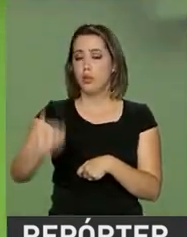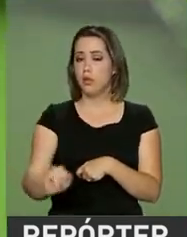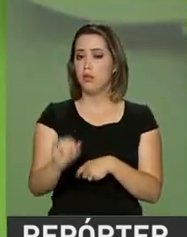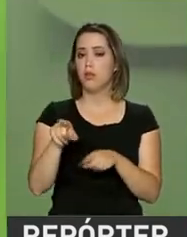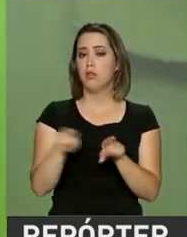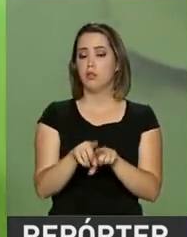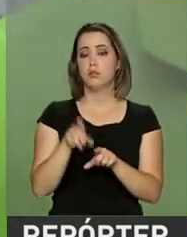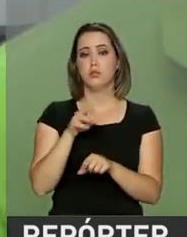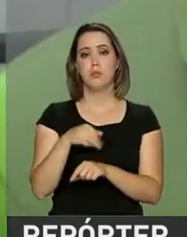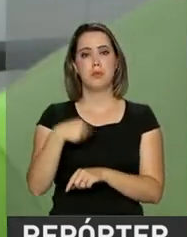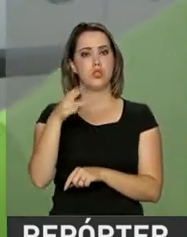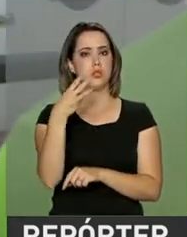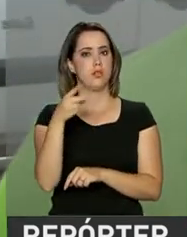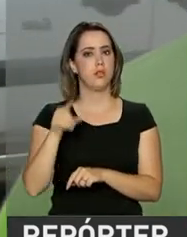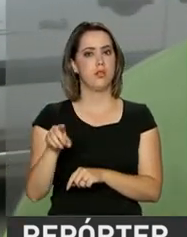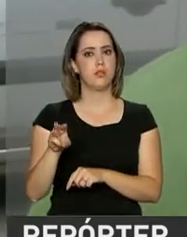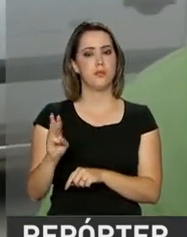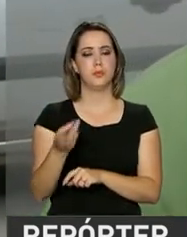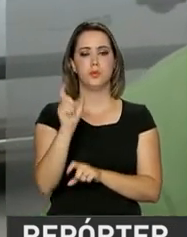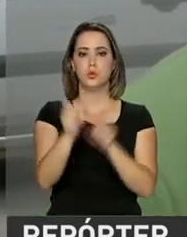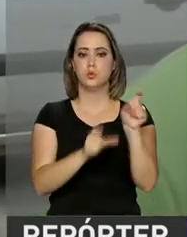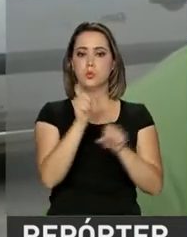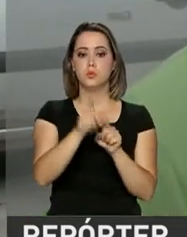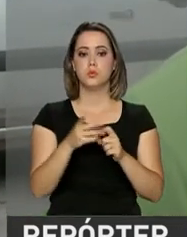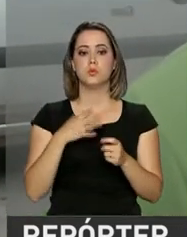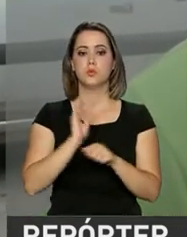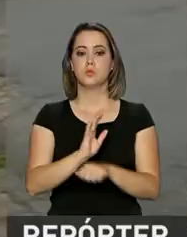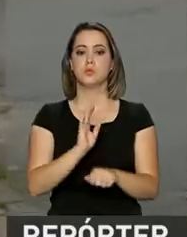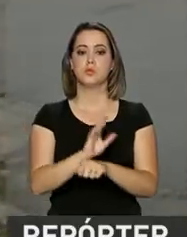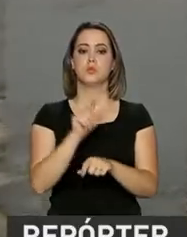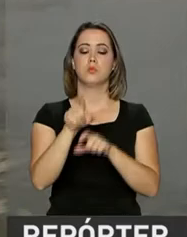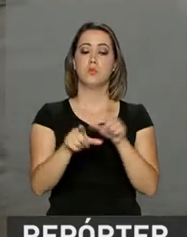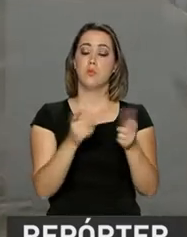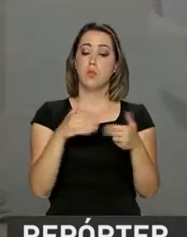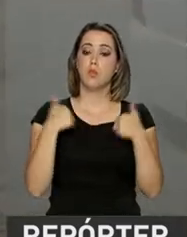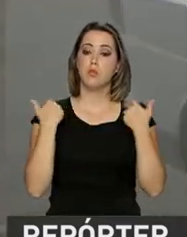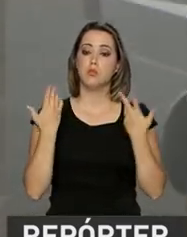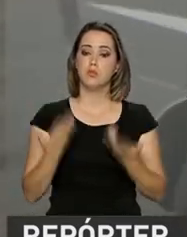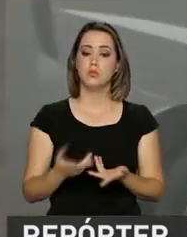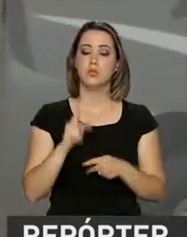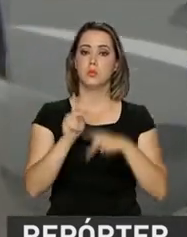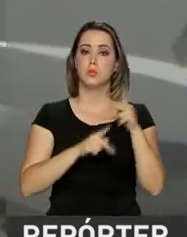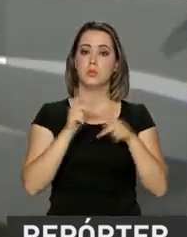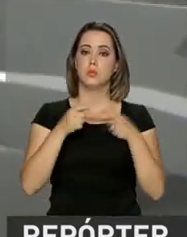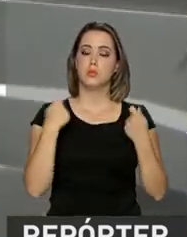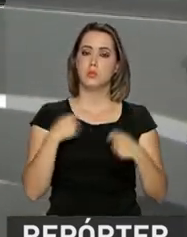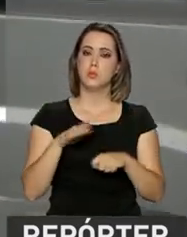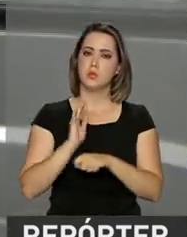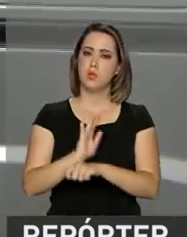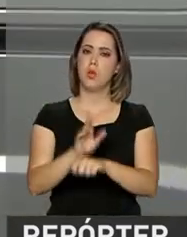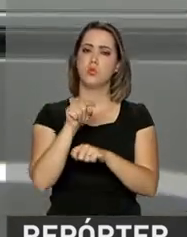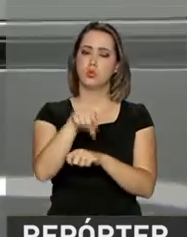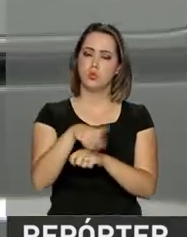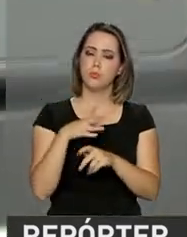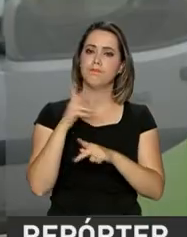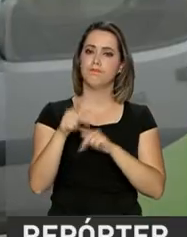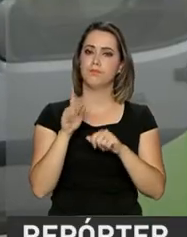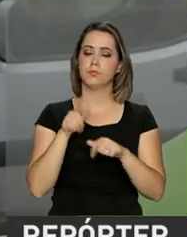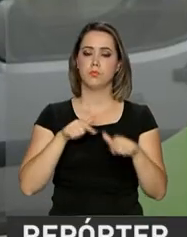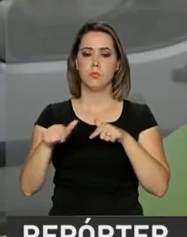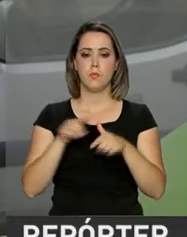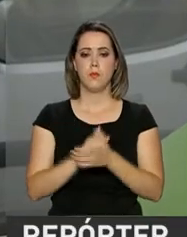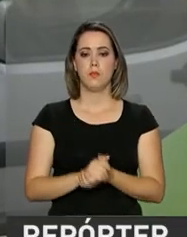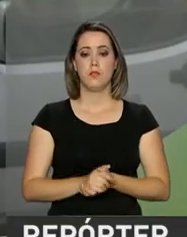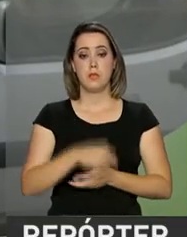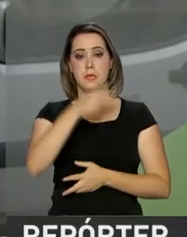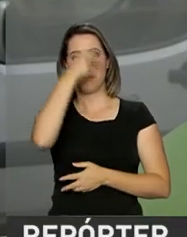que o projeto é uma medida complementar de combate ao Aedes aegypti e, por isso, a população deve continuar fazendo a sua parte. Então as pessoas